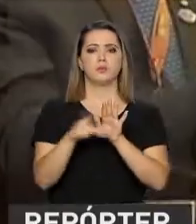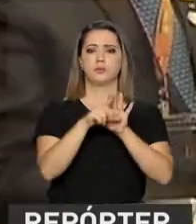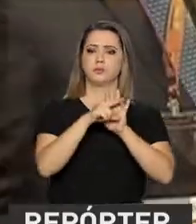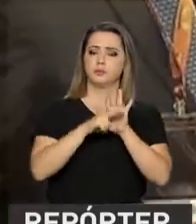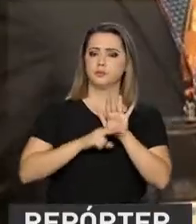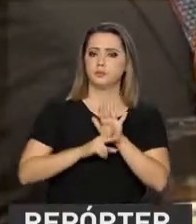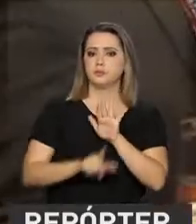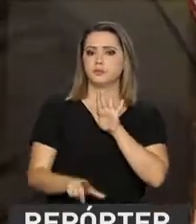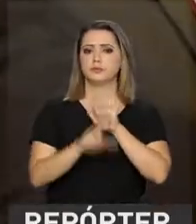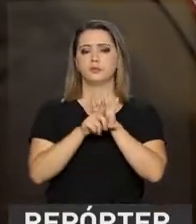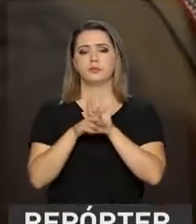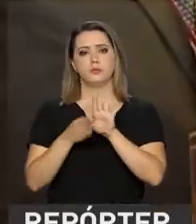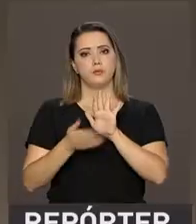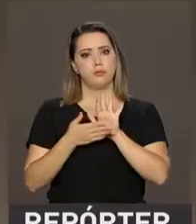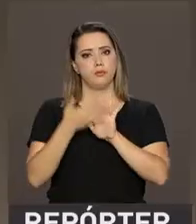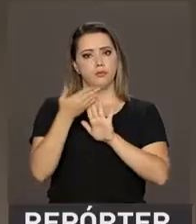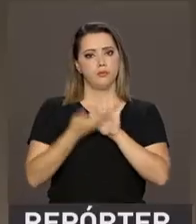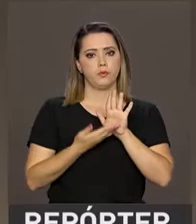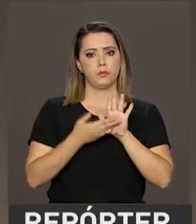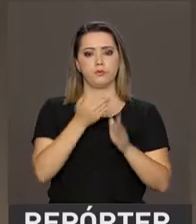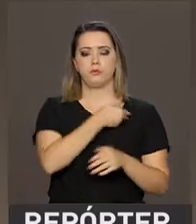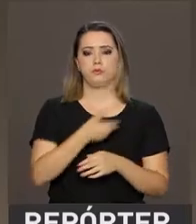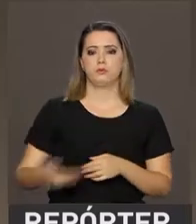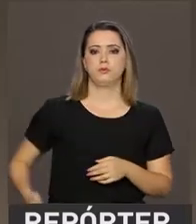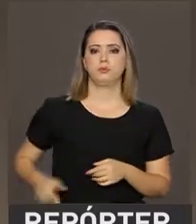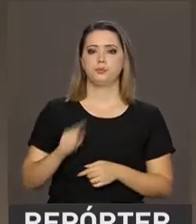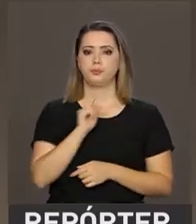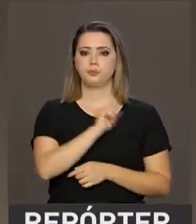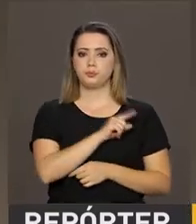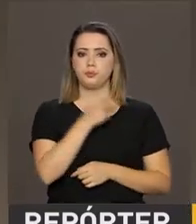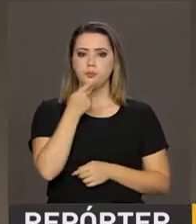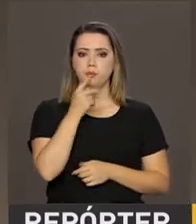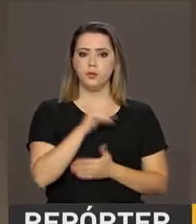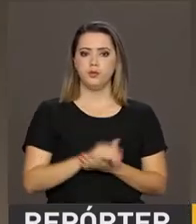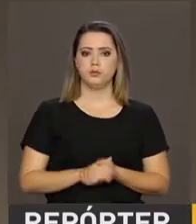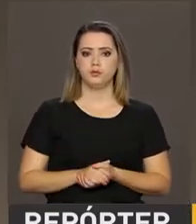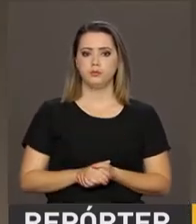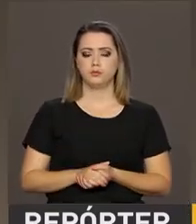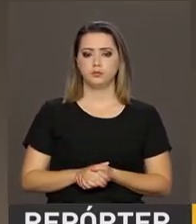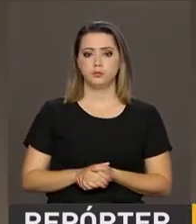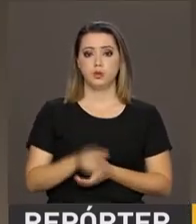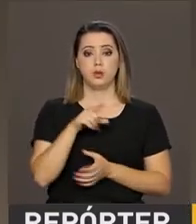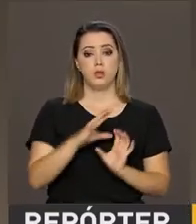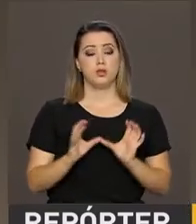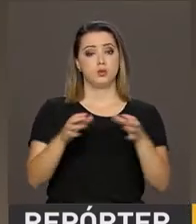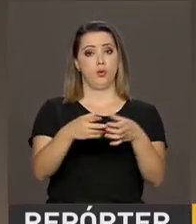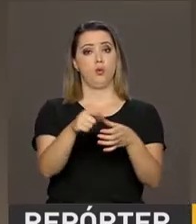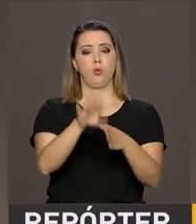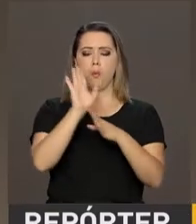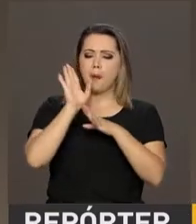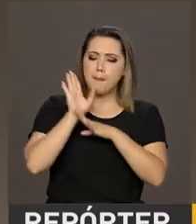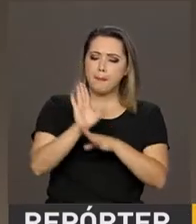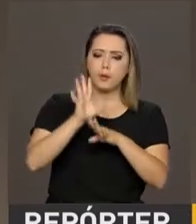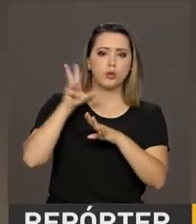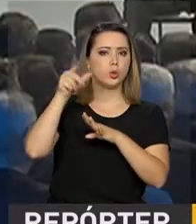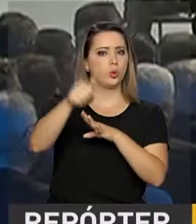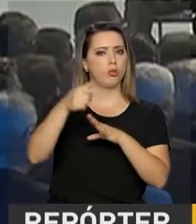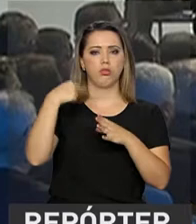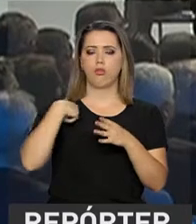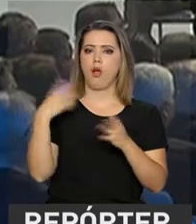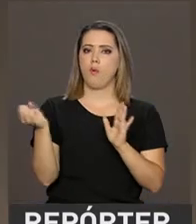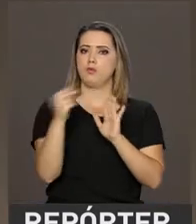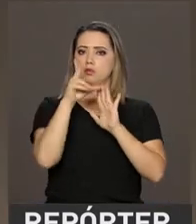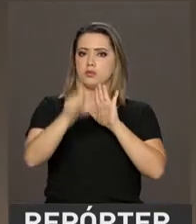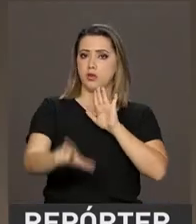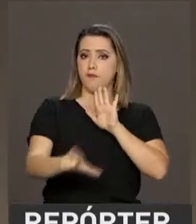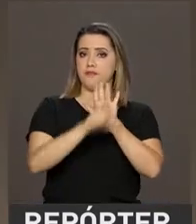estruturais apresentadas pelo governo. Esse setor declara um integral apoio às reformas necessárias ao país, tanto